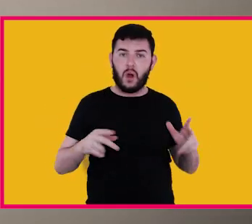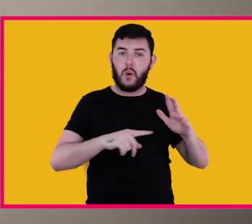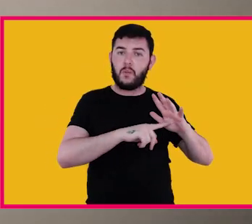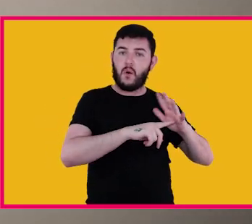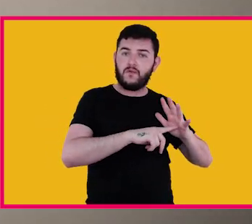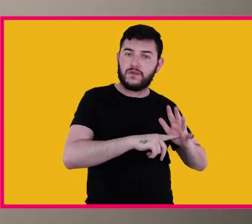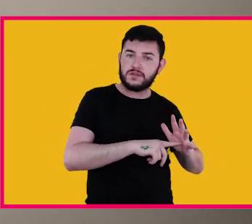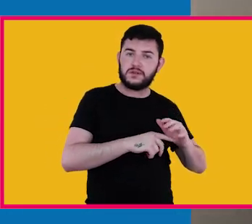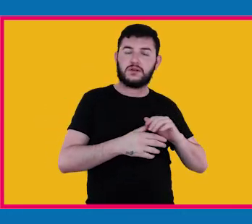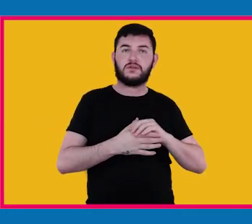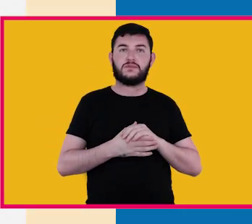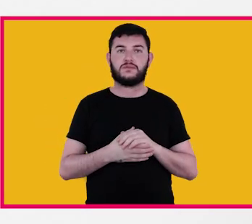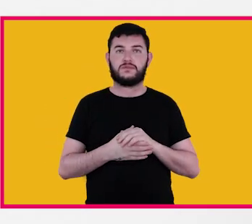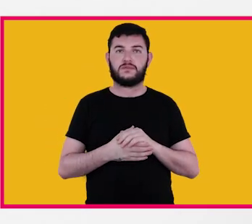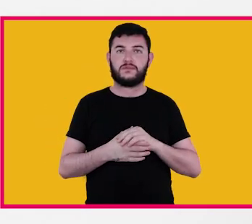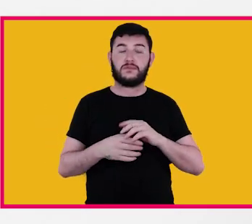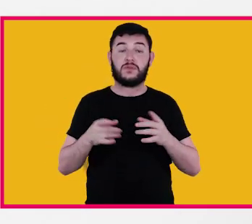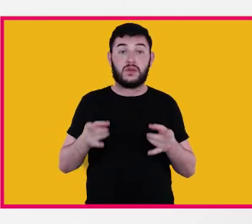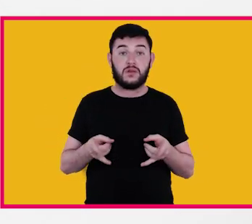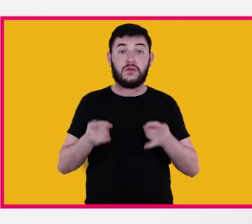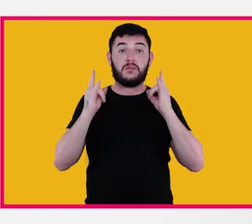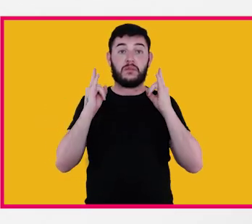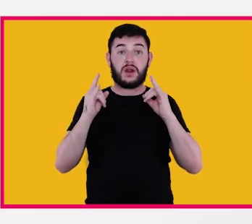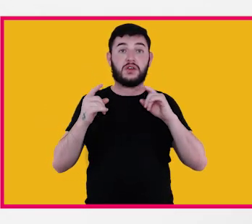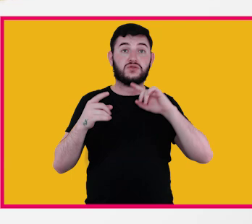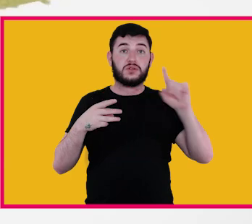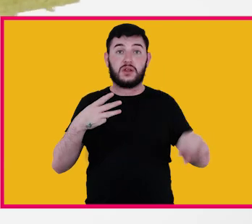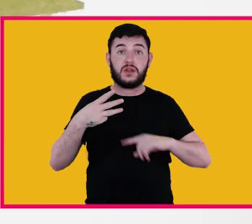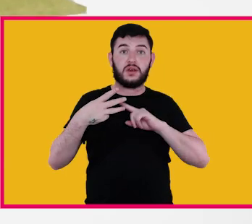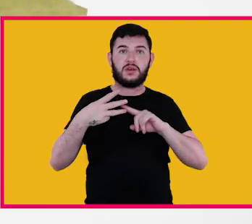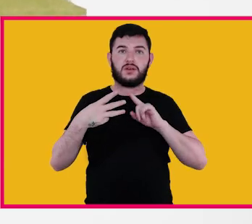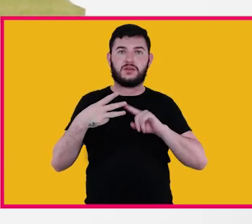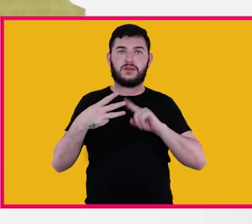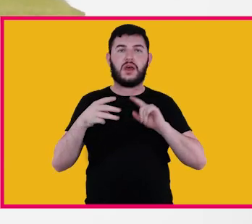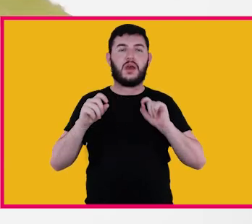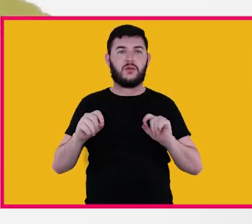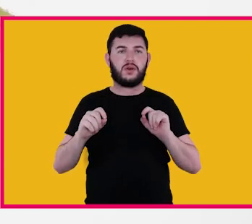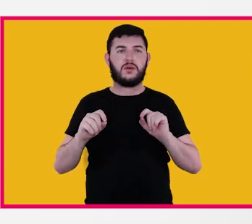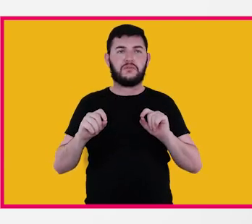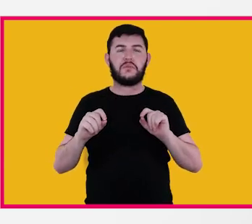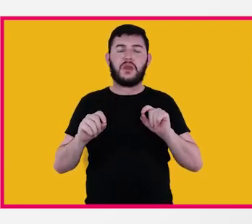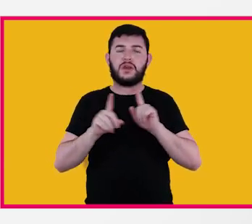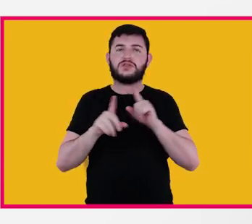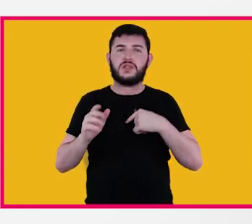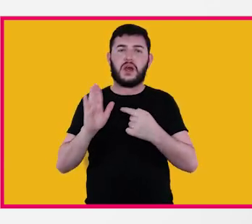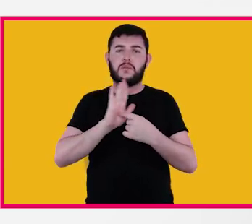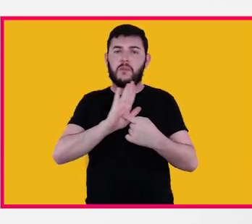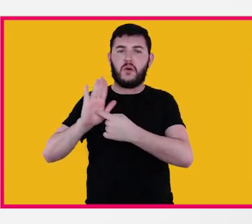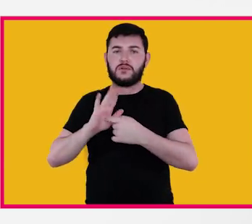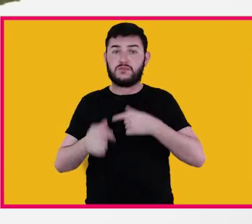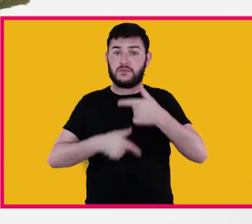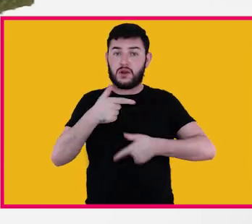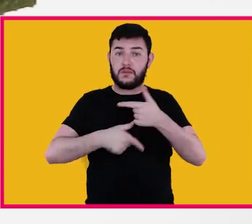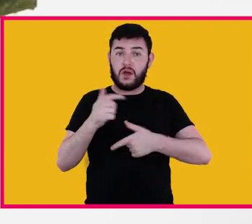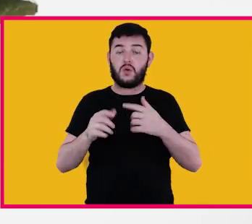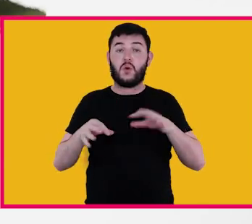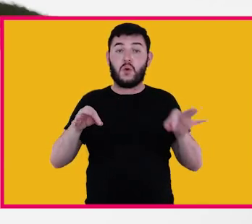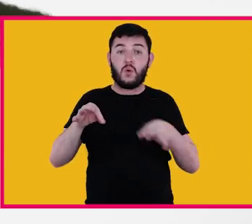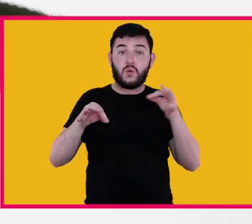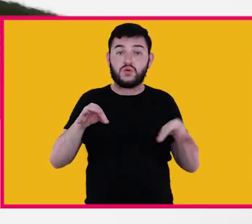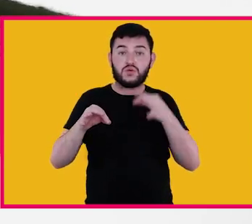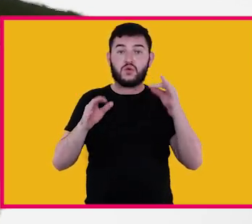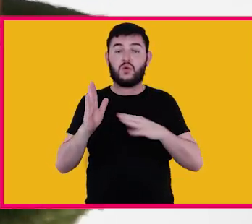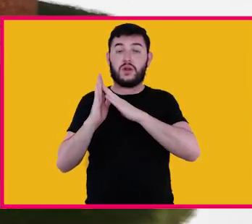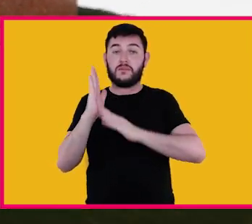ateliê de múltiplas expressões. Ele foi um espaço pensado para acolher atividades de pintura, escultura, serigrafia, cerâmica, costura,